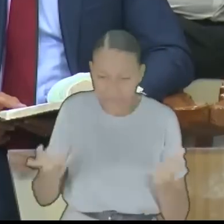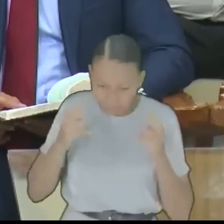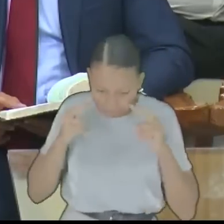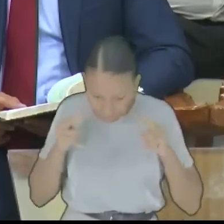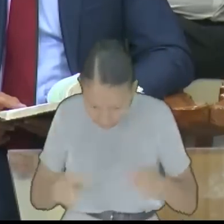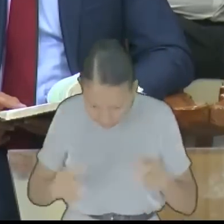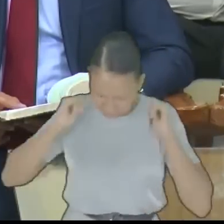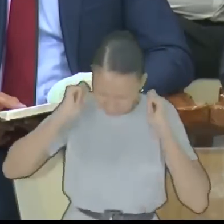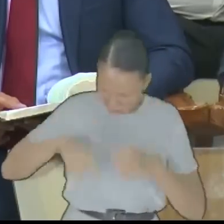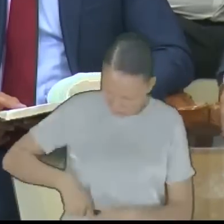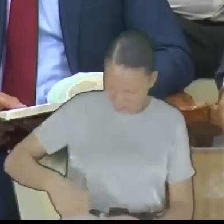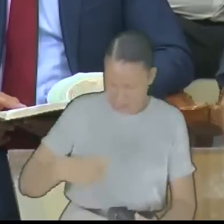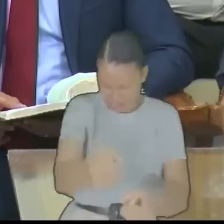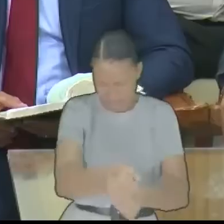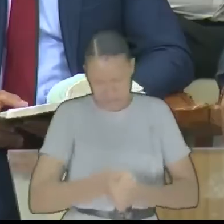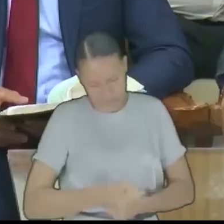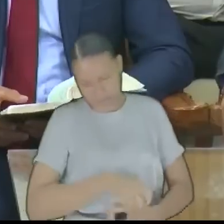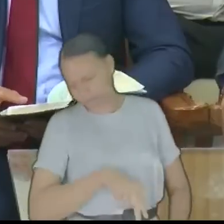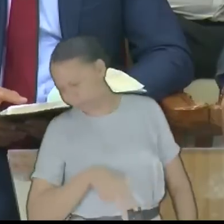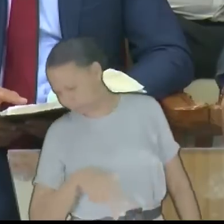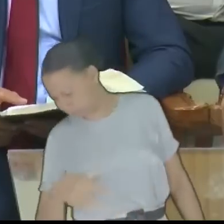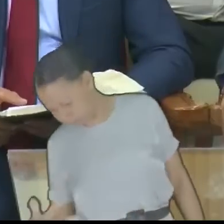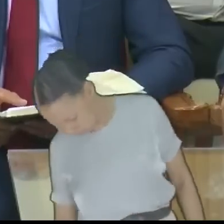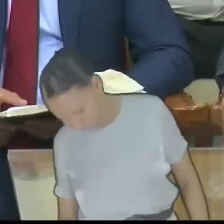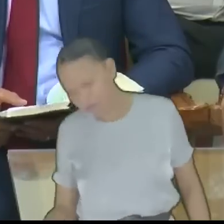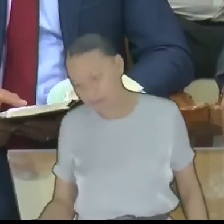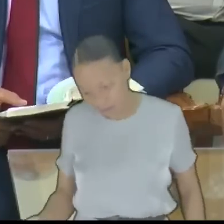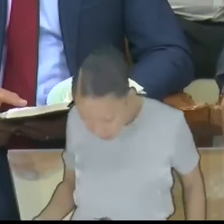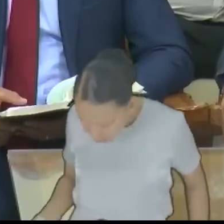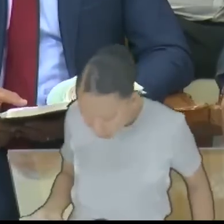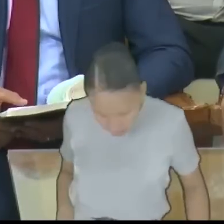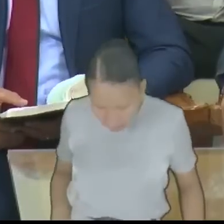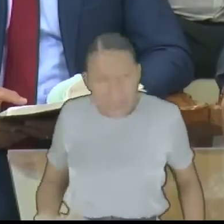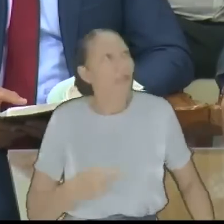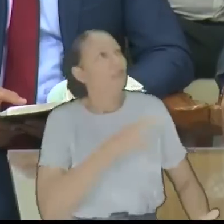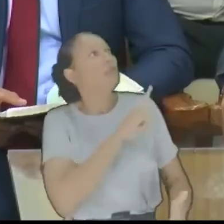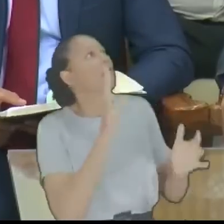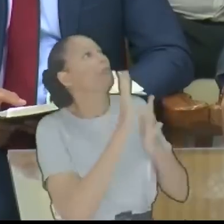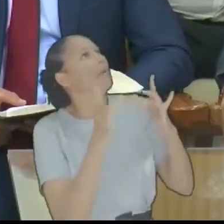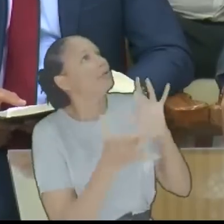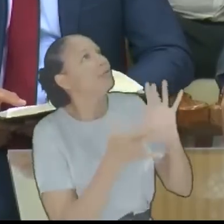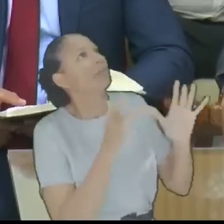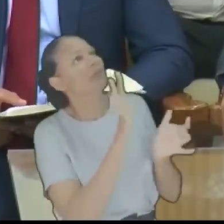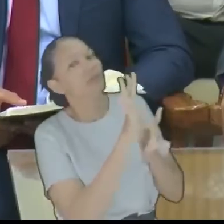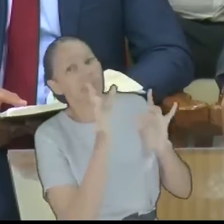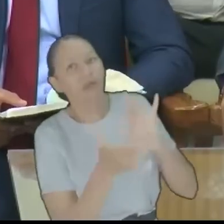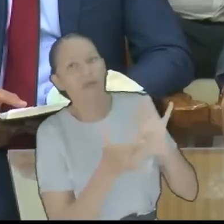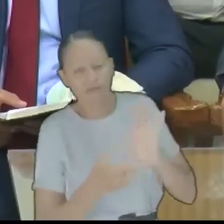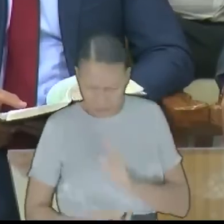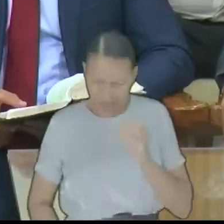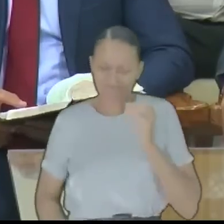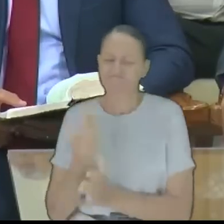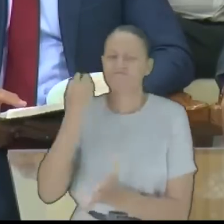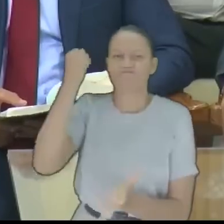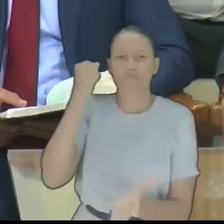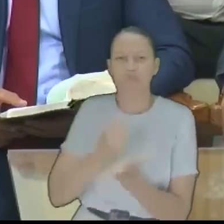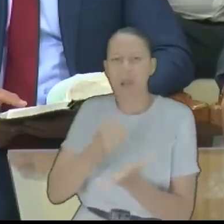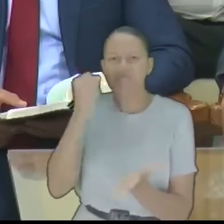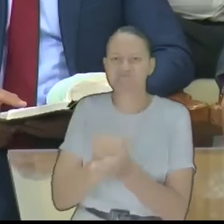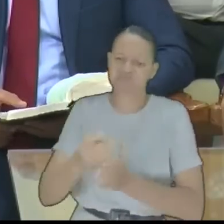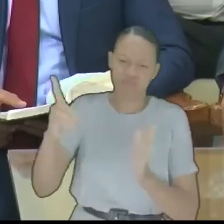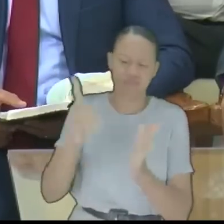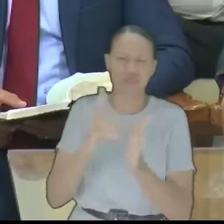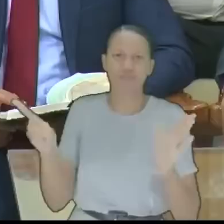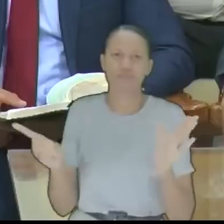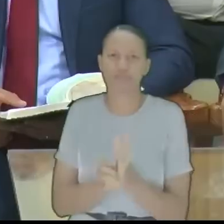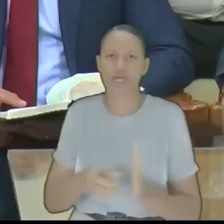o monge sangrando, quando ele viu o monge caído e pedindo em nome de Jesus, ele baixou um decreto na mesma hora.